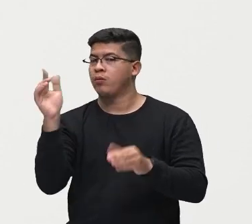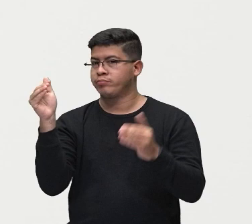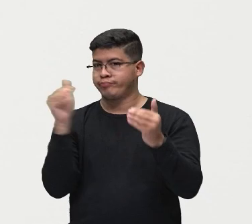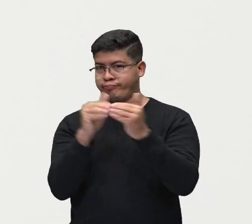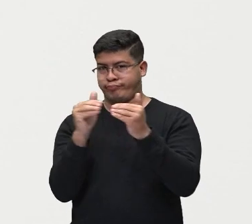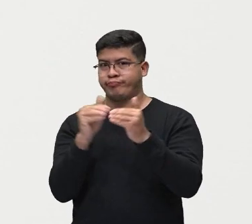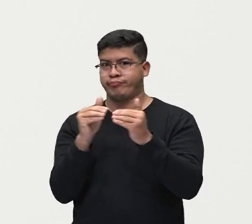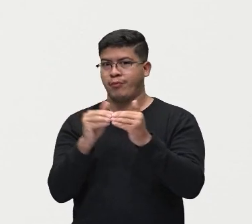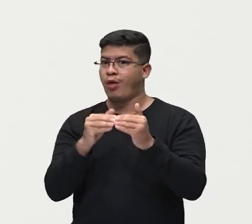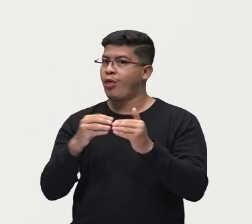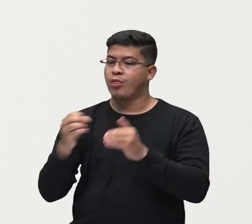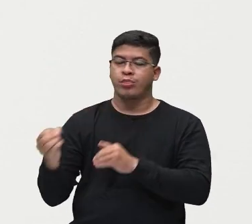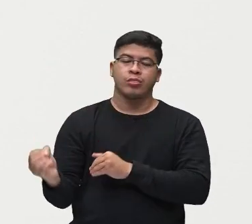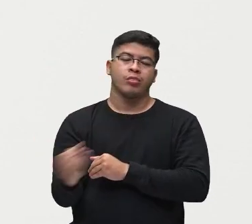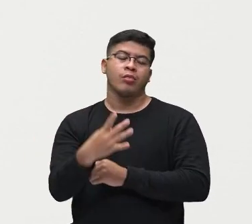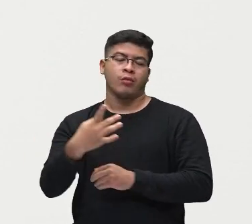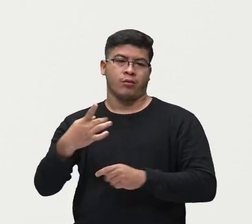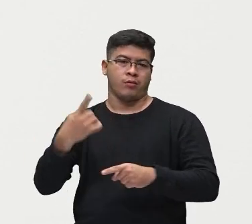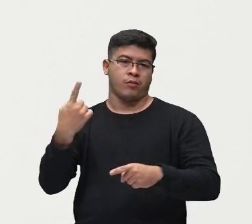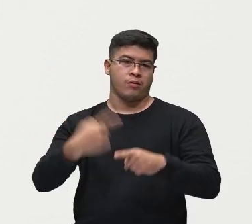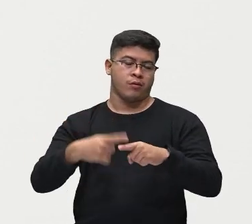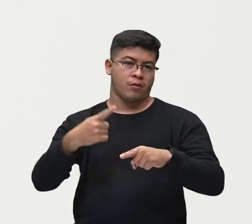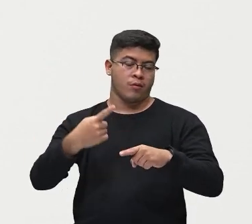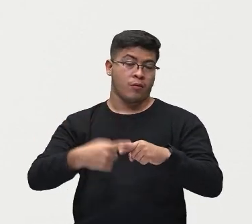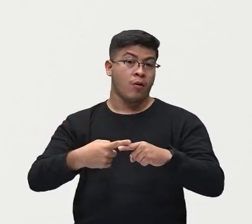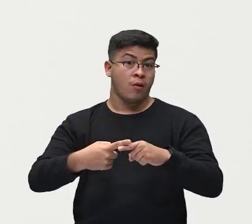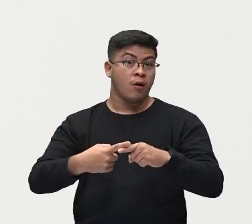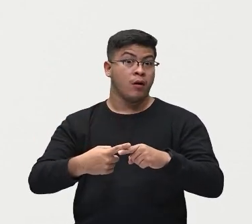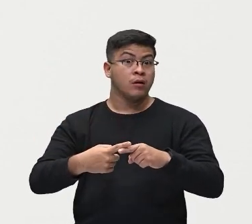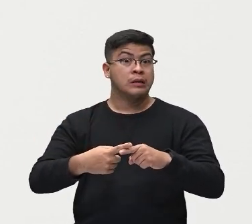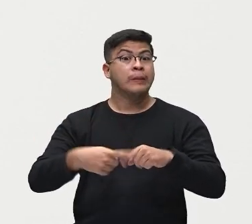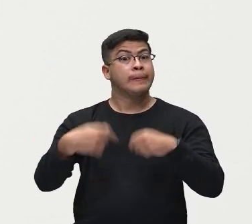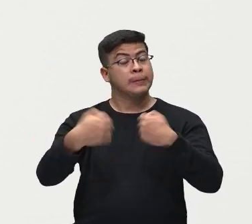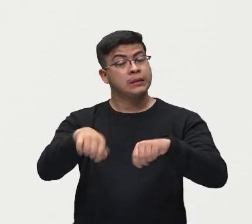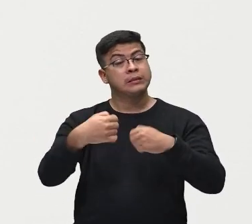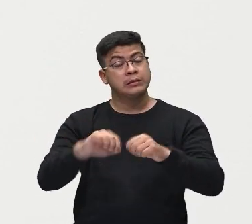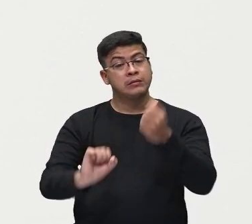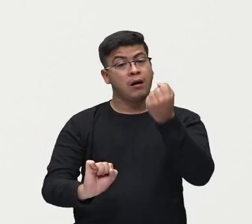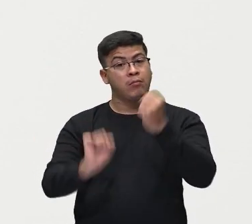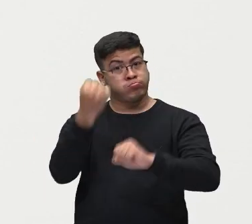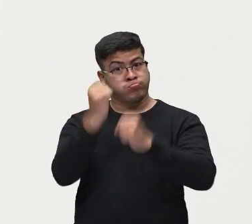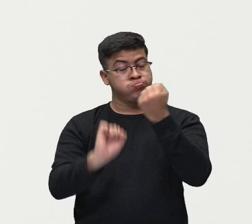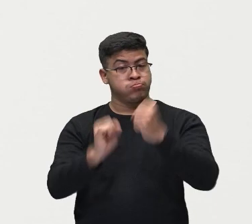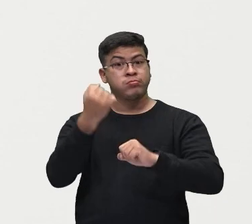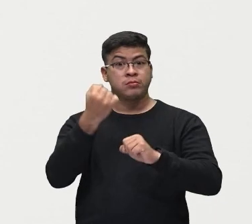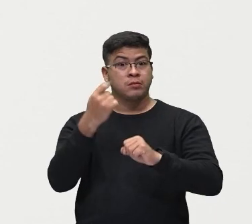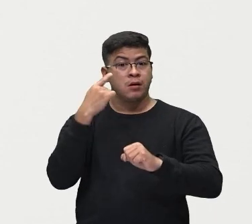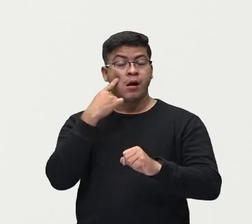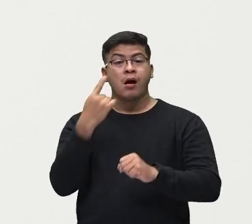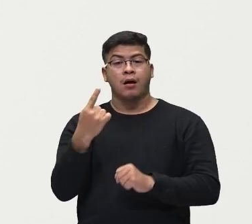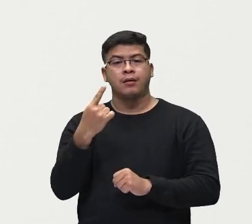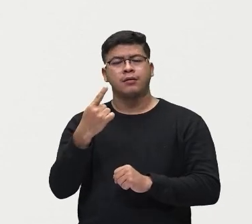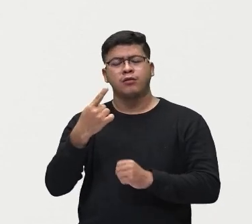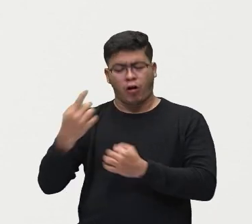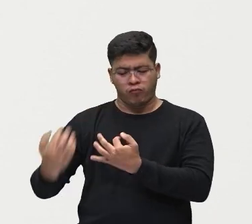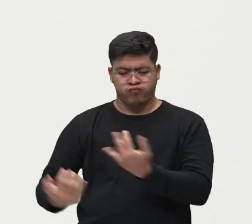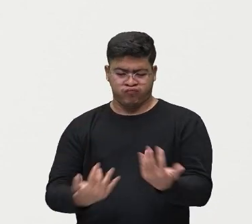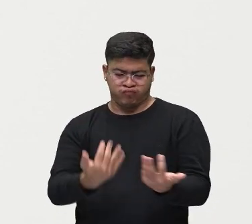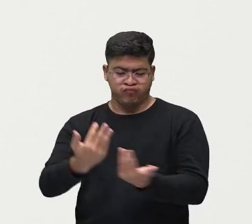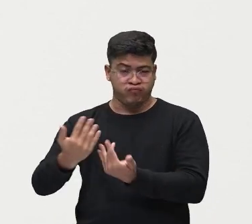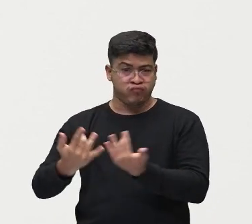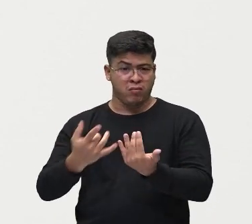produzir diferentes tipos de aço. E essa produção de aço também é importante para